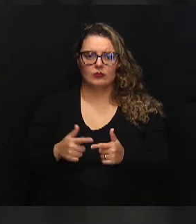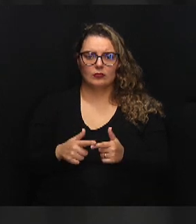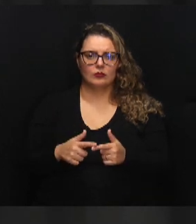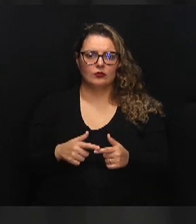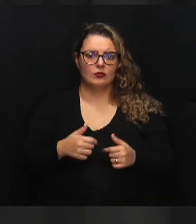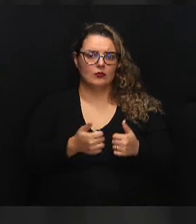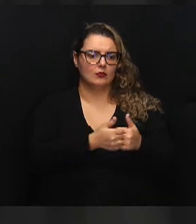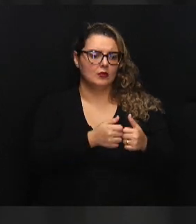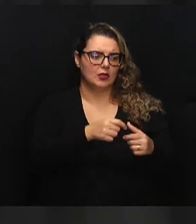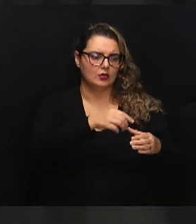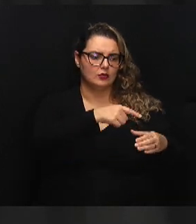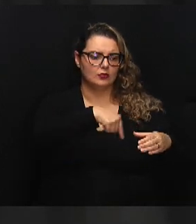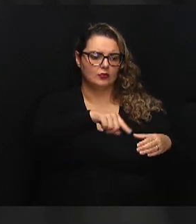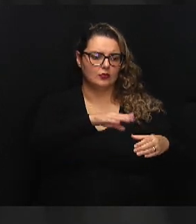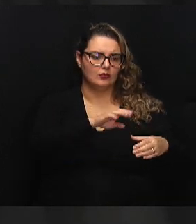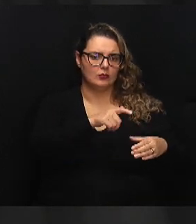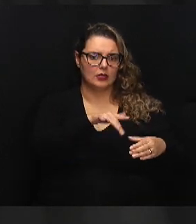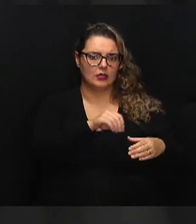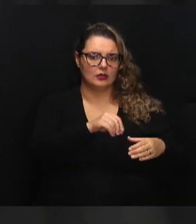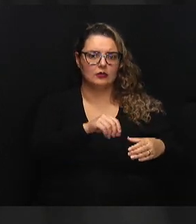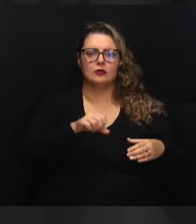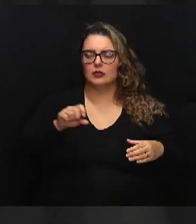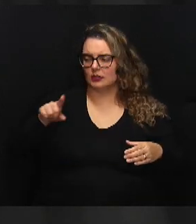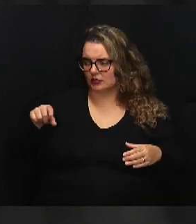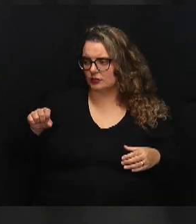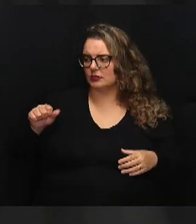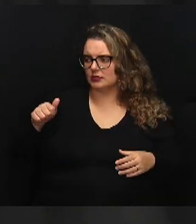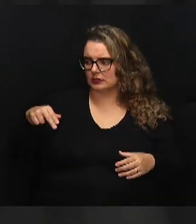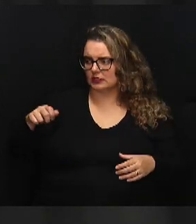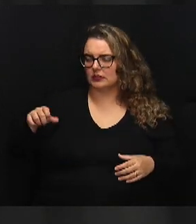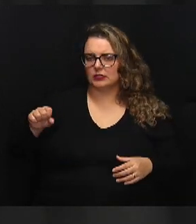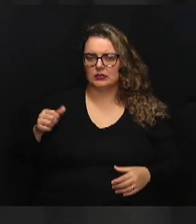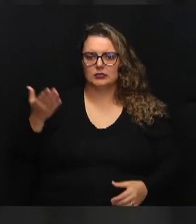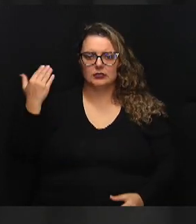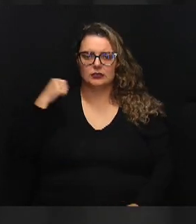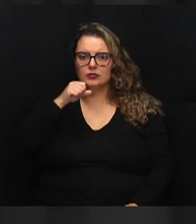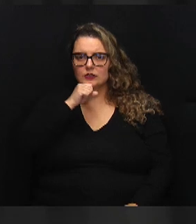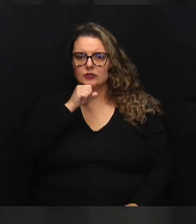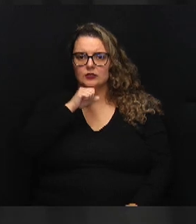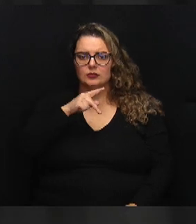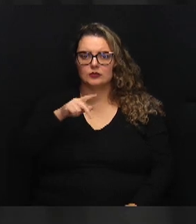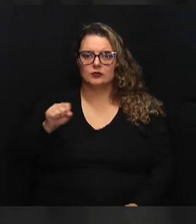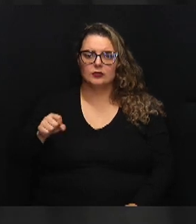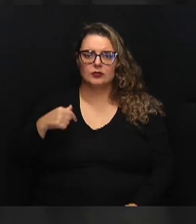Ali? Perto do balão da Sanasa, tá. Aquele antigo pronto-socorro, nós utilizamos